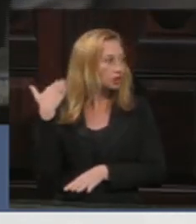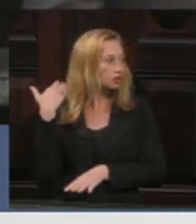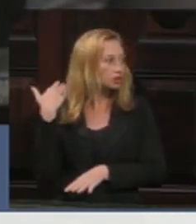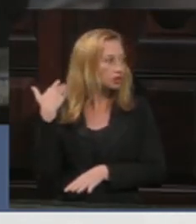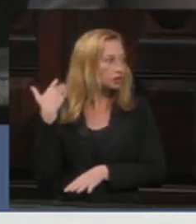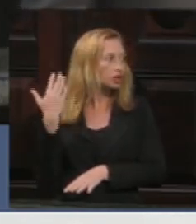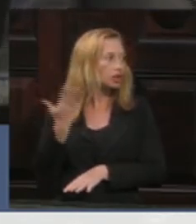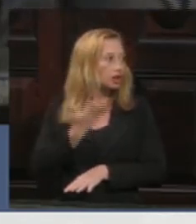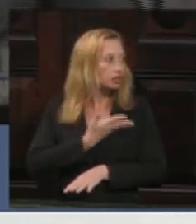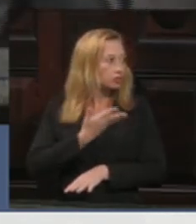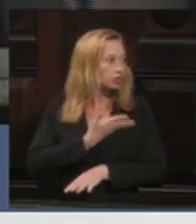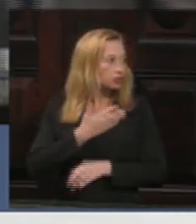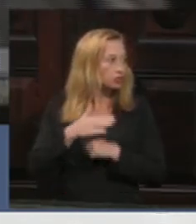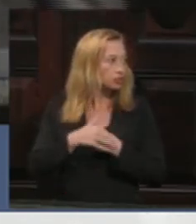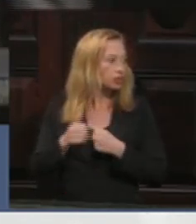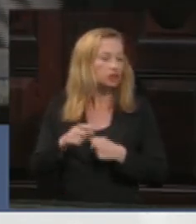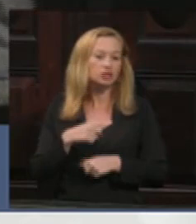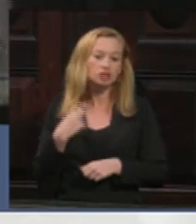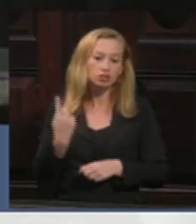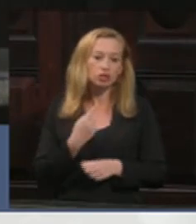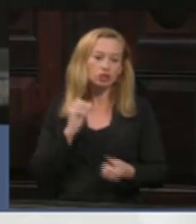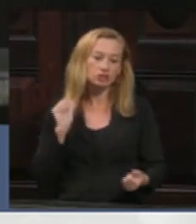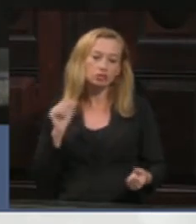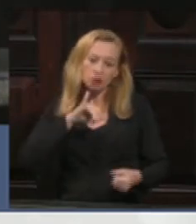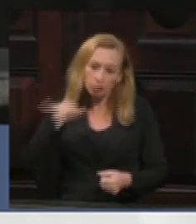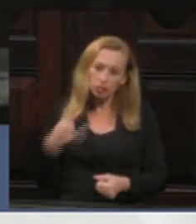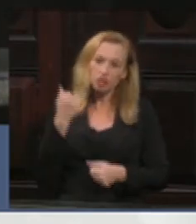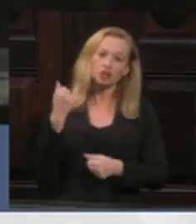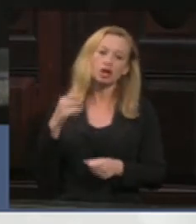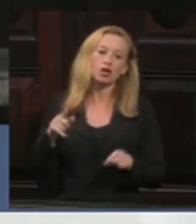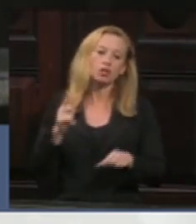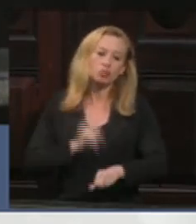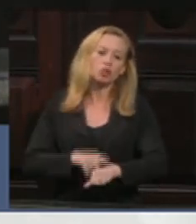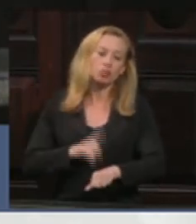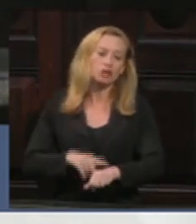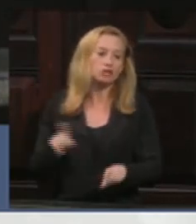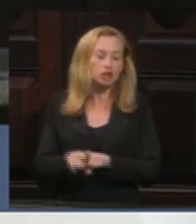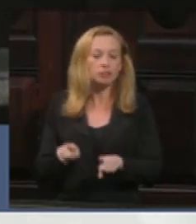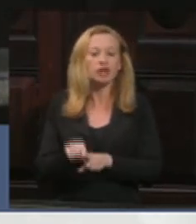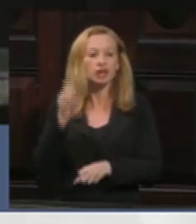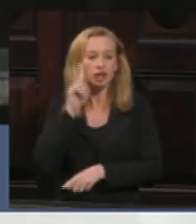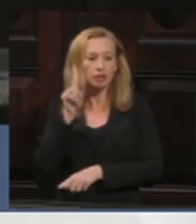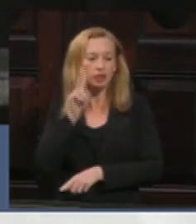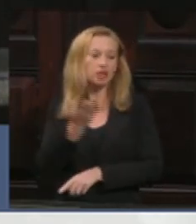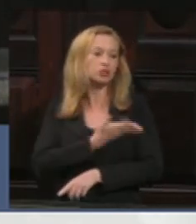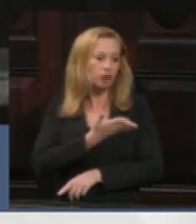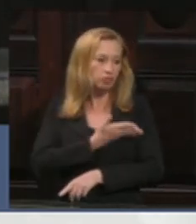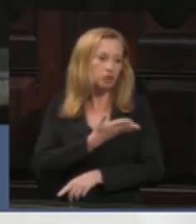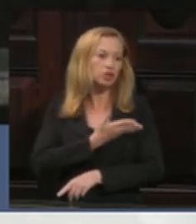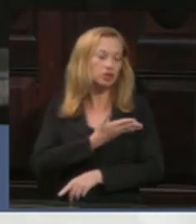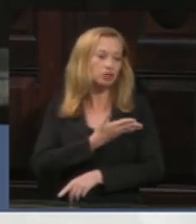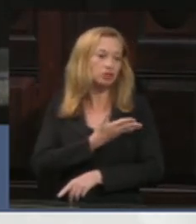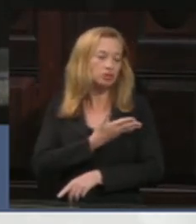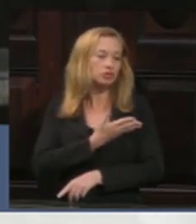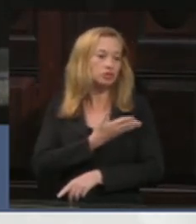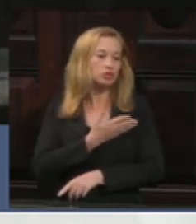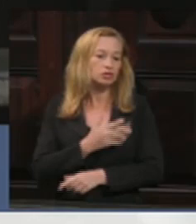diretora. Então, vamos aproveitar o momento e também lembrarmos do Rosenberg, sujeito muito alegre, muito